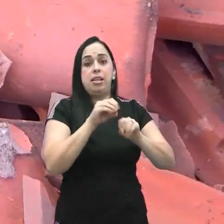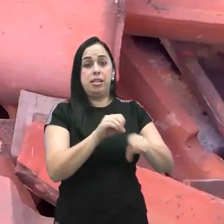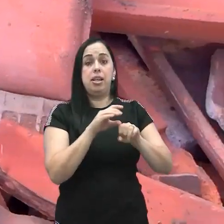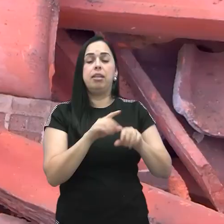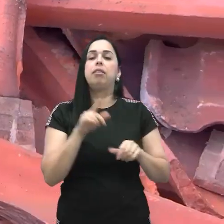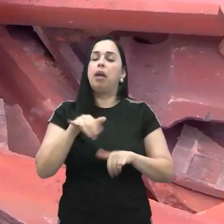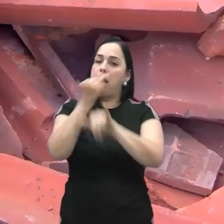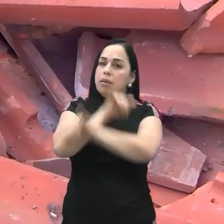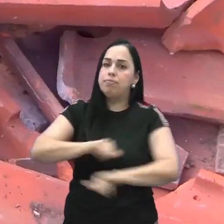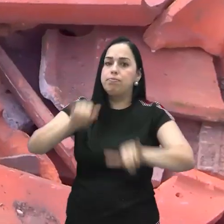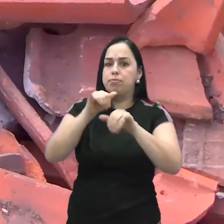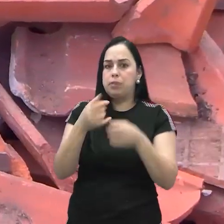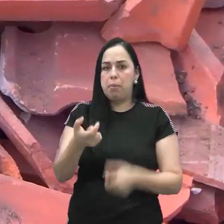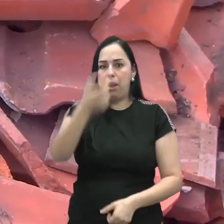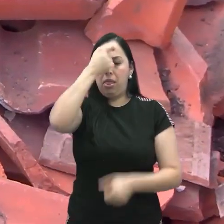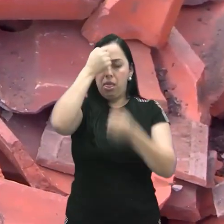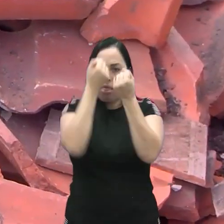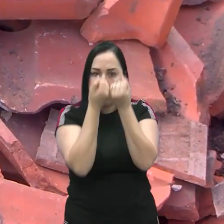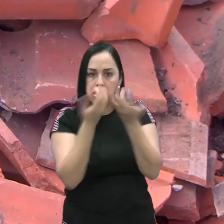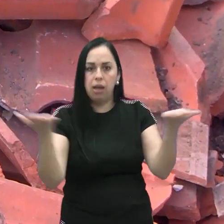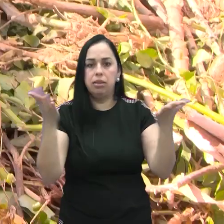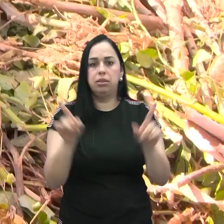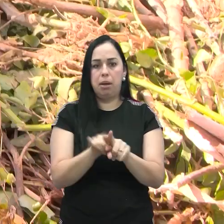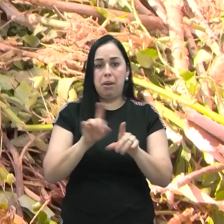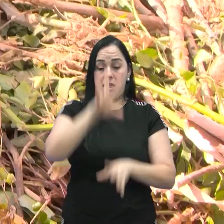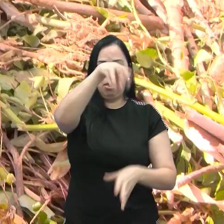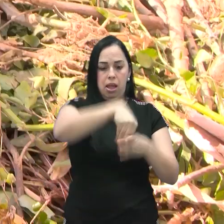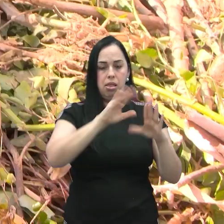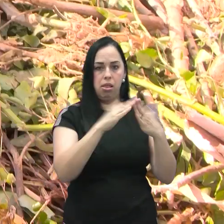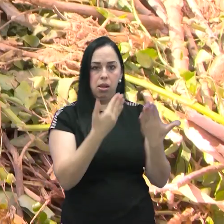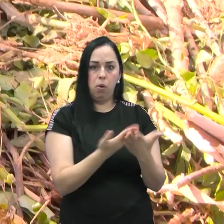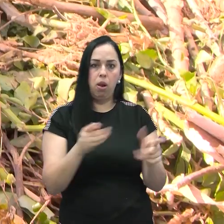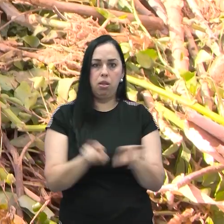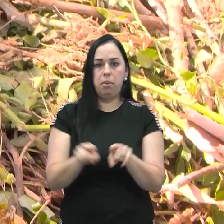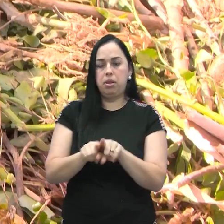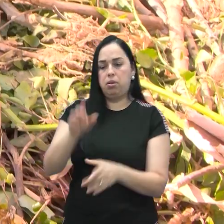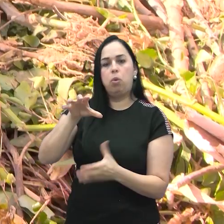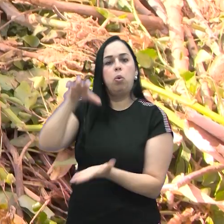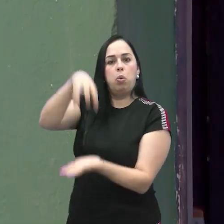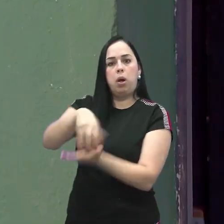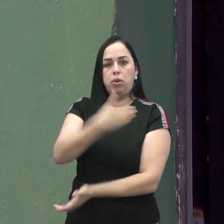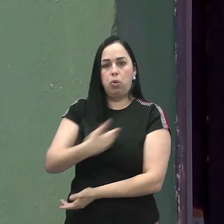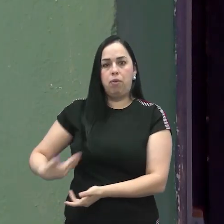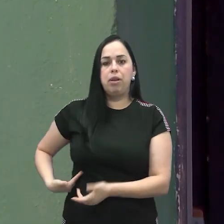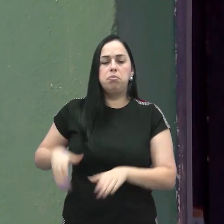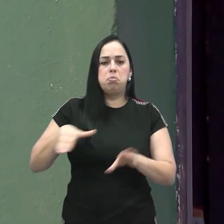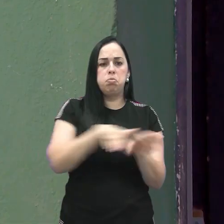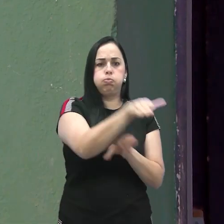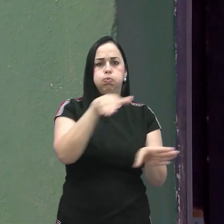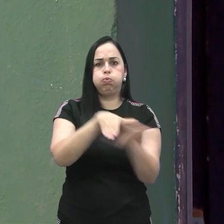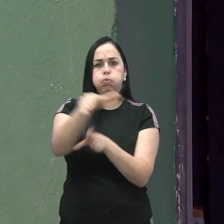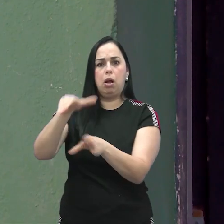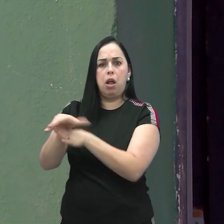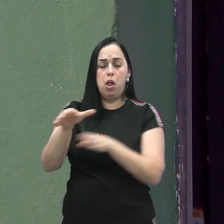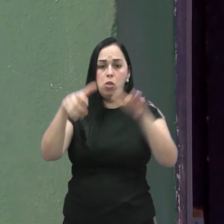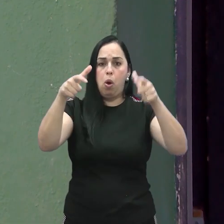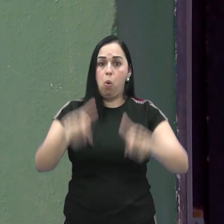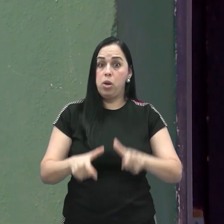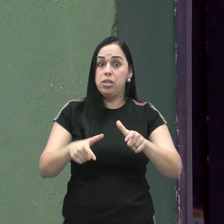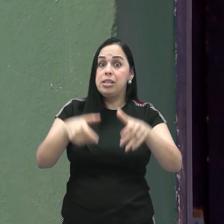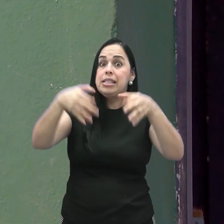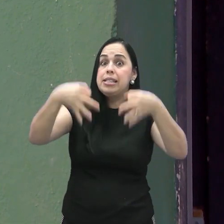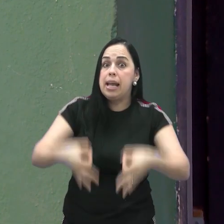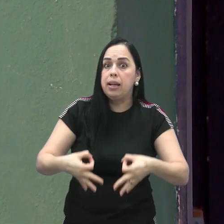reforça a importância de campanhas de conscientização em escolas e espaços públicos, com orientações sobre os locais para